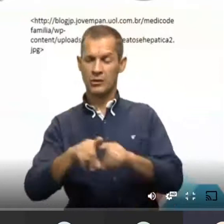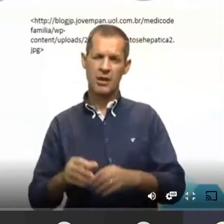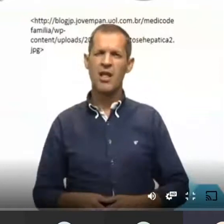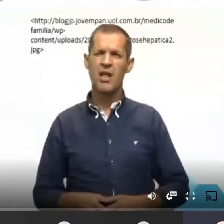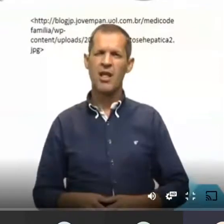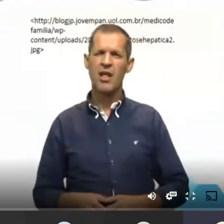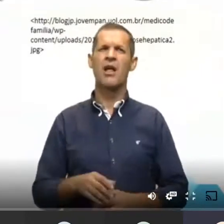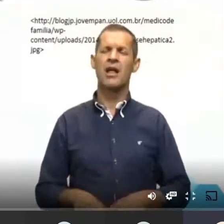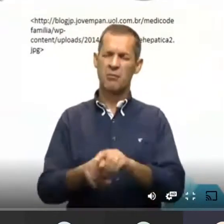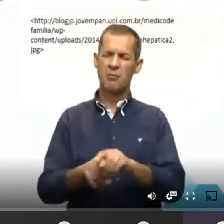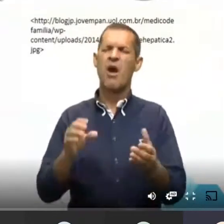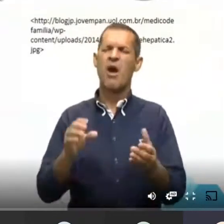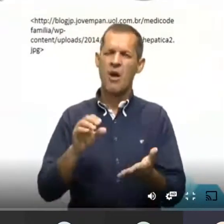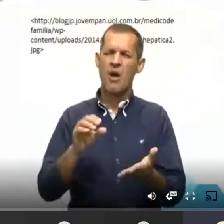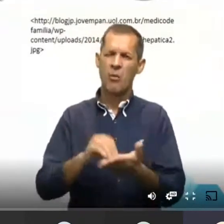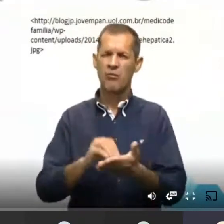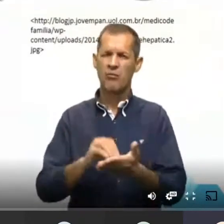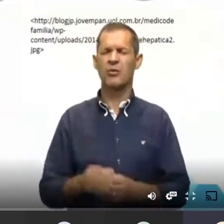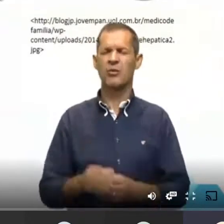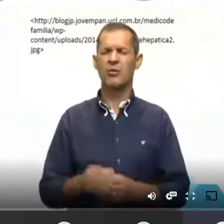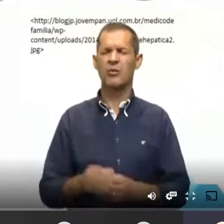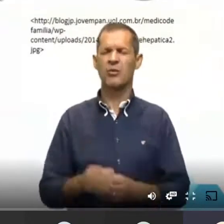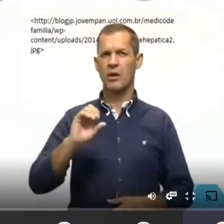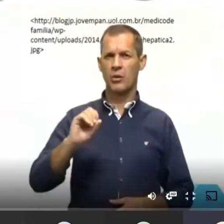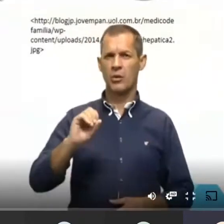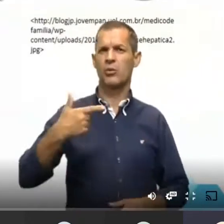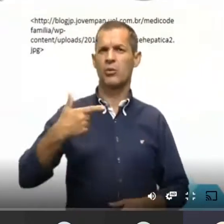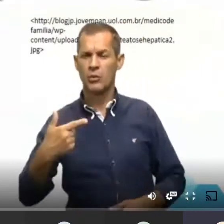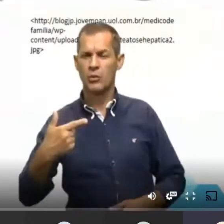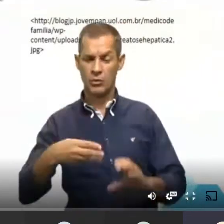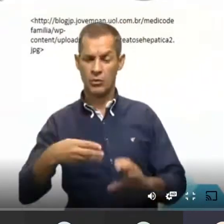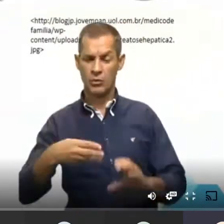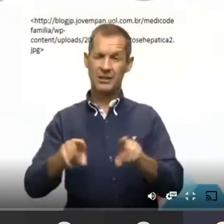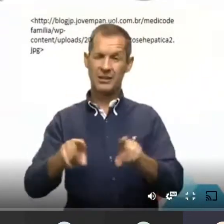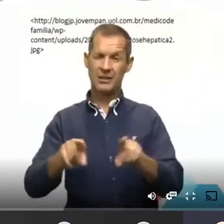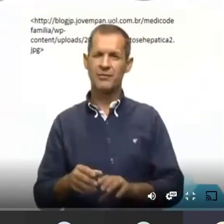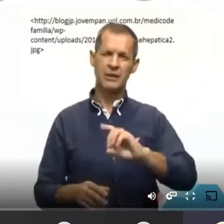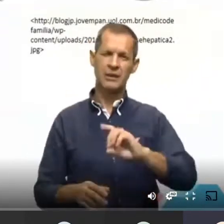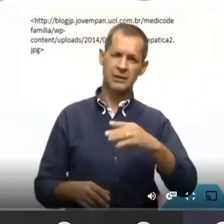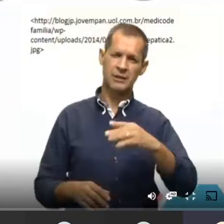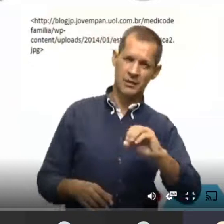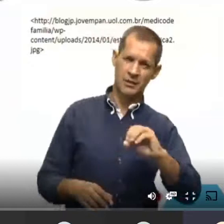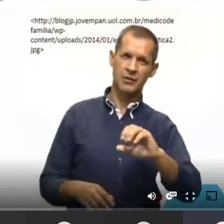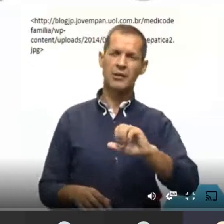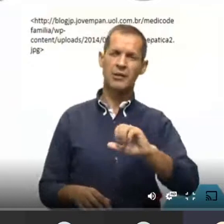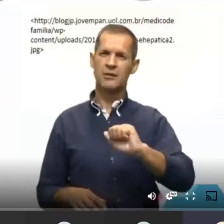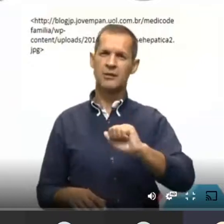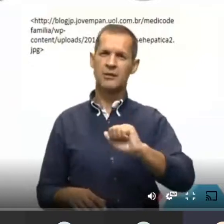a depressão ou baixa oxigenação celular, nós temos depressão de ATP,